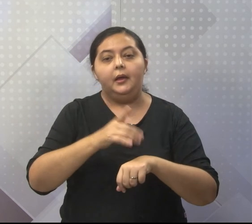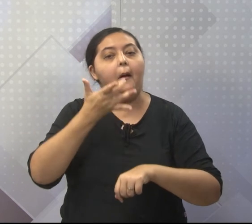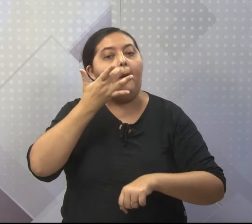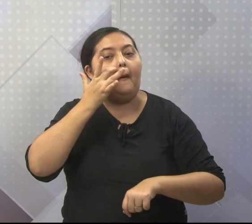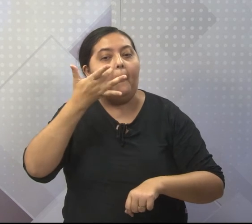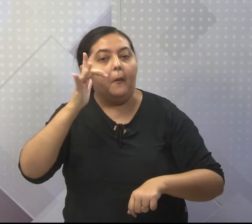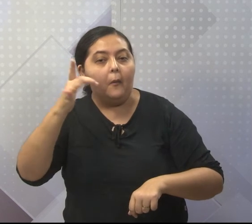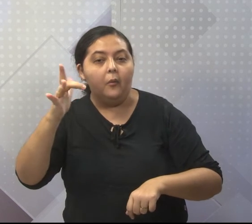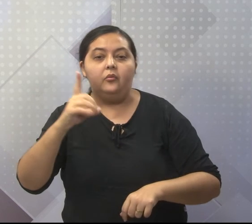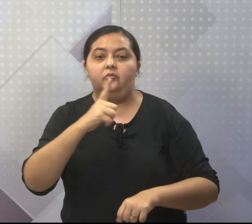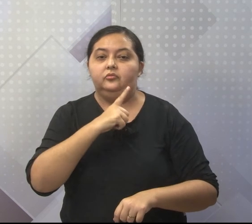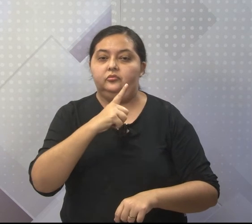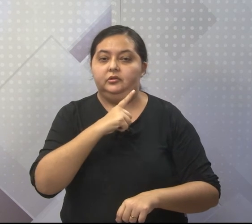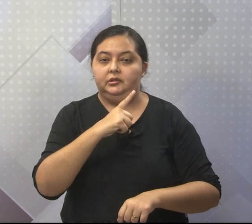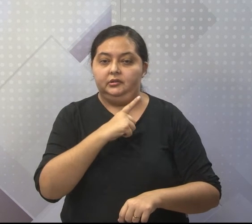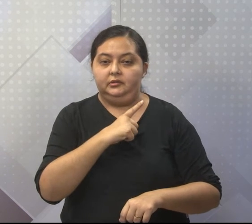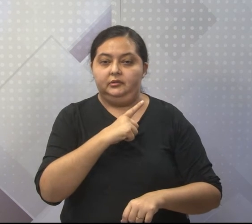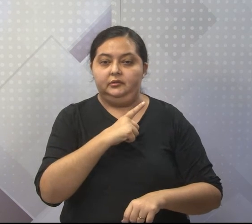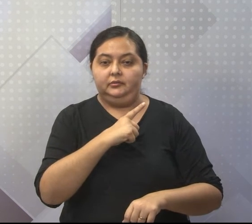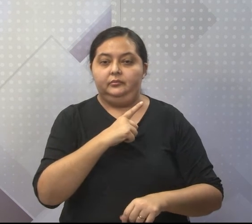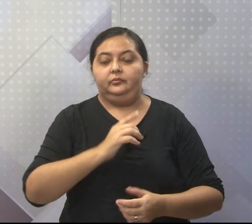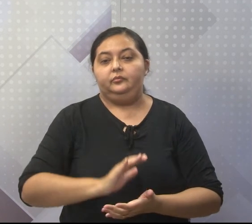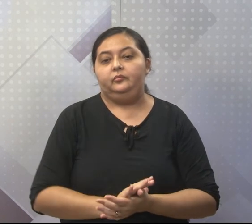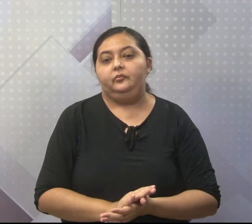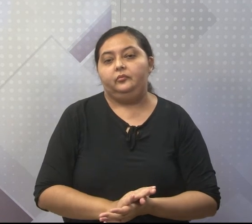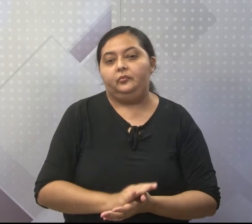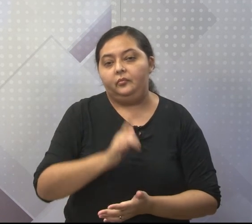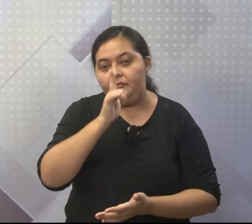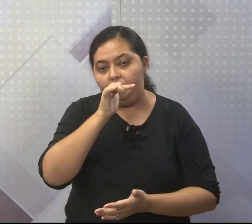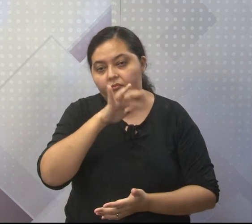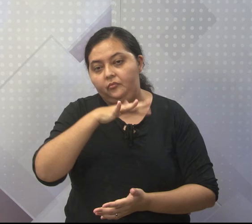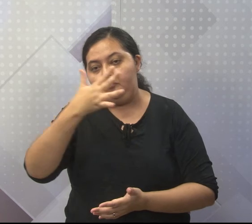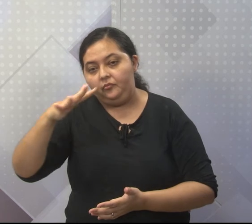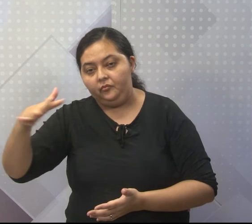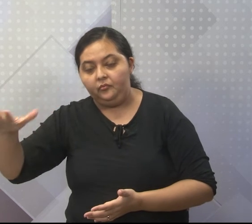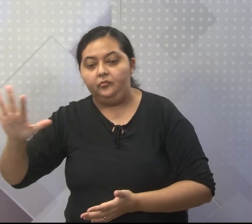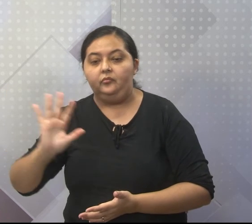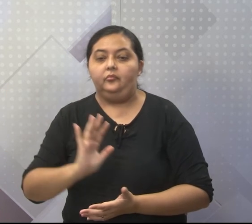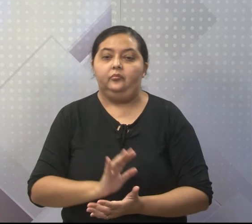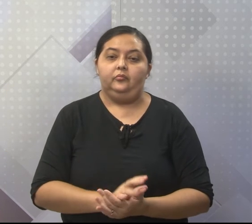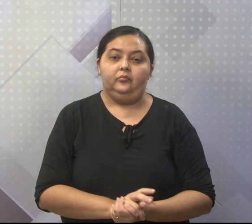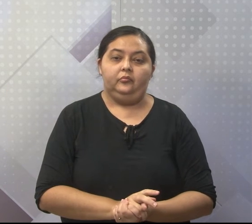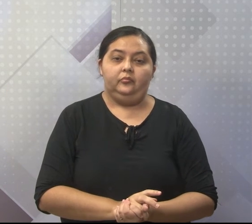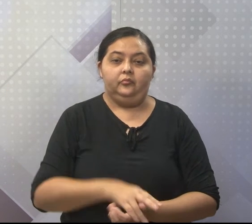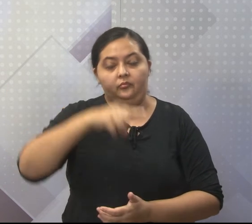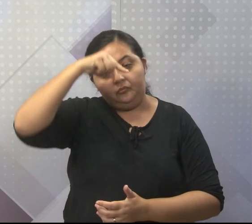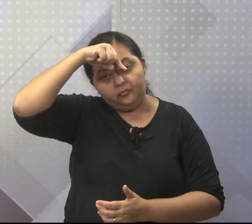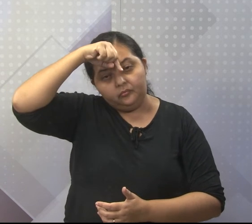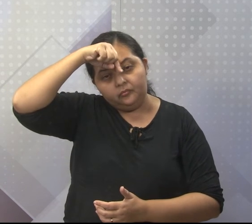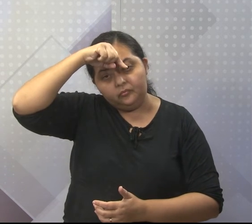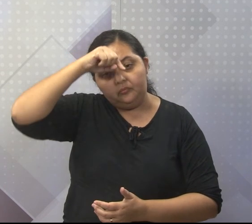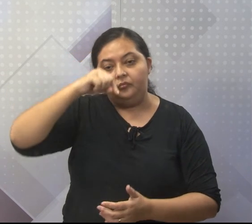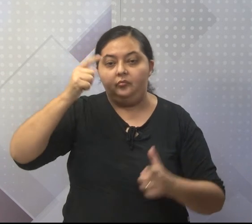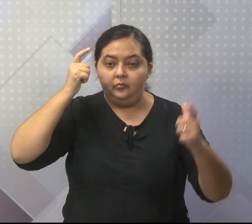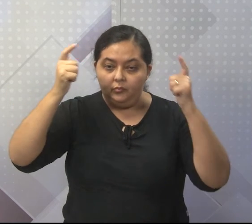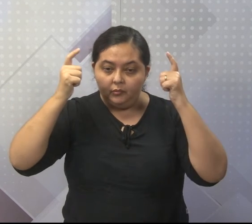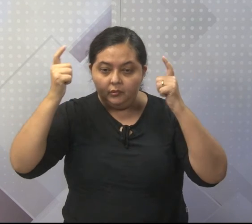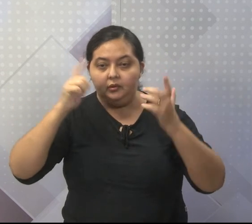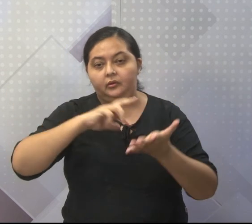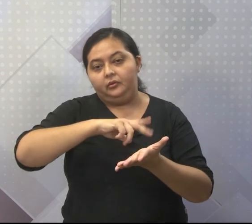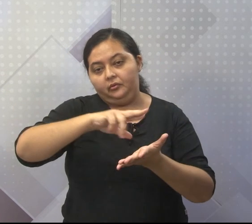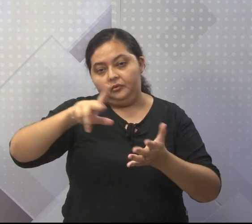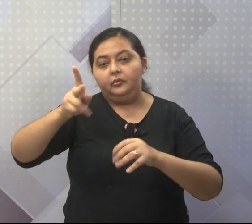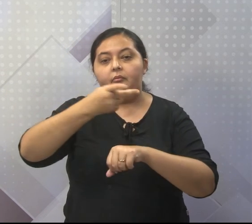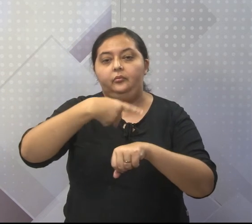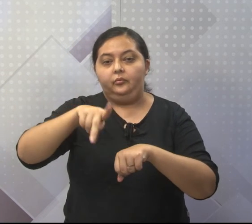certo no litoral oeste do Oceano Pacífico se você analisar ó perua ali perto dele mochila ele Santiago